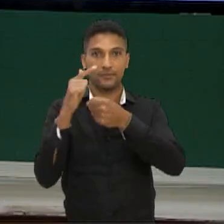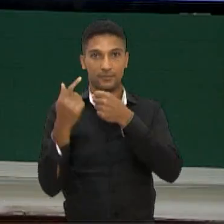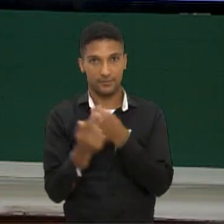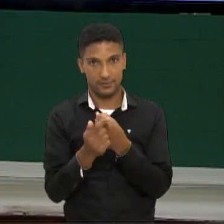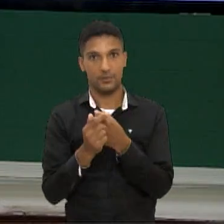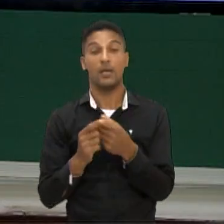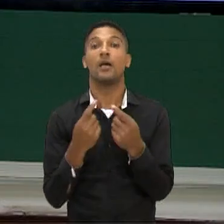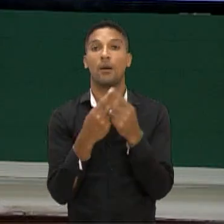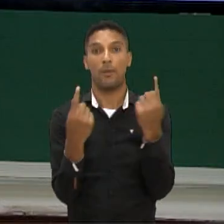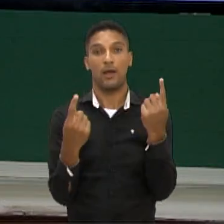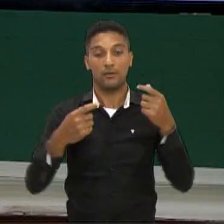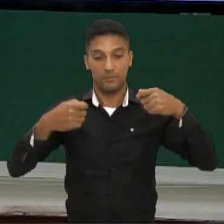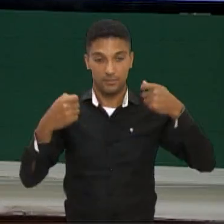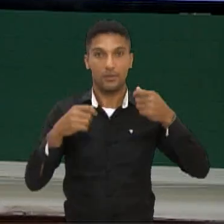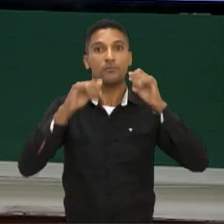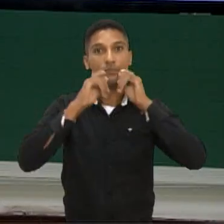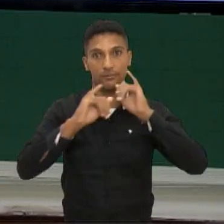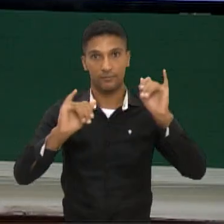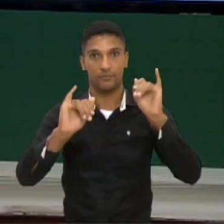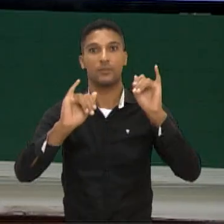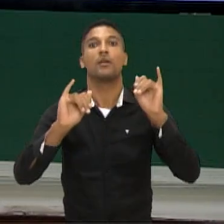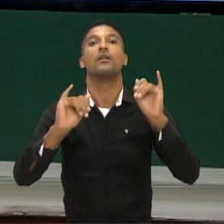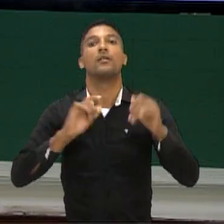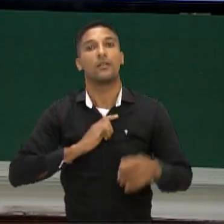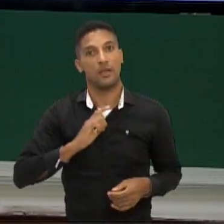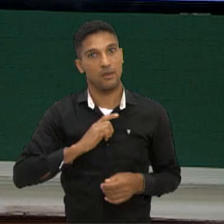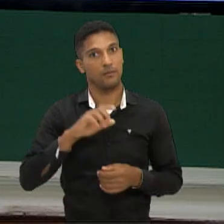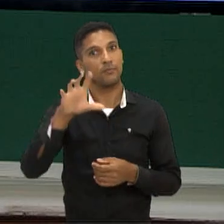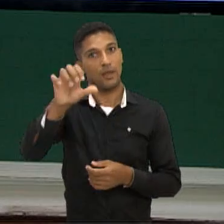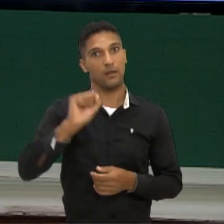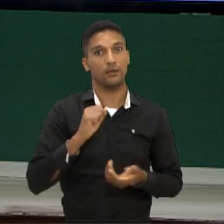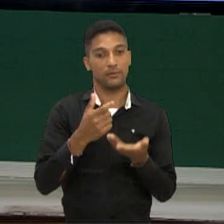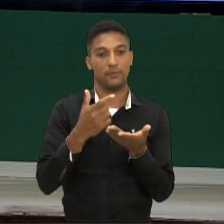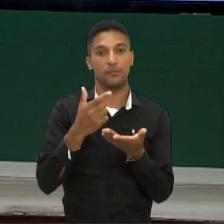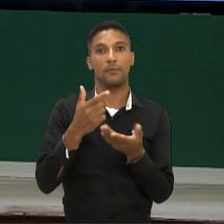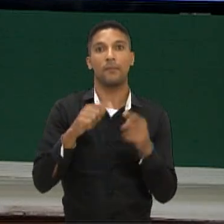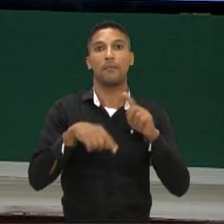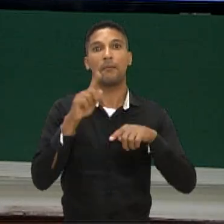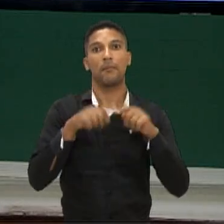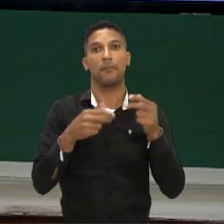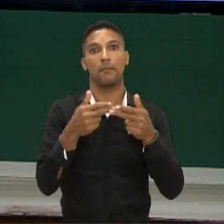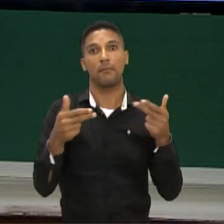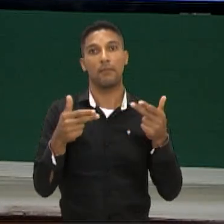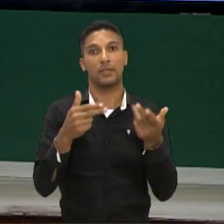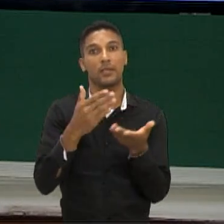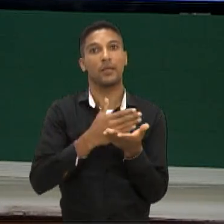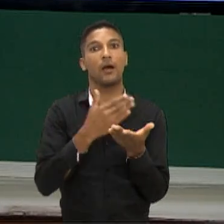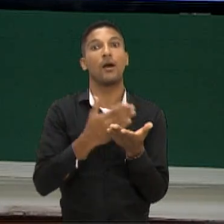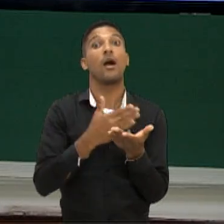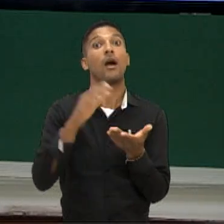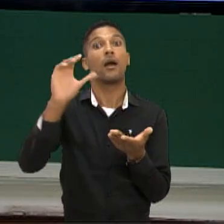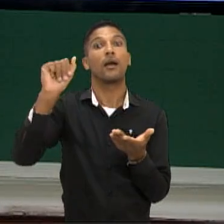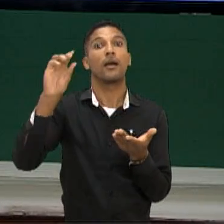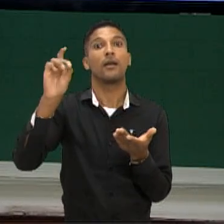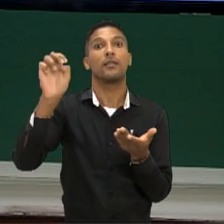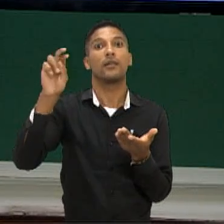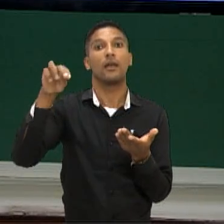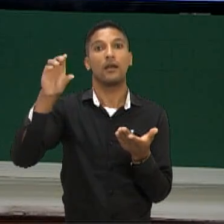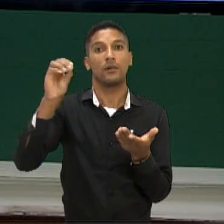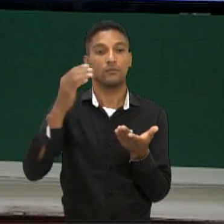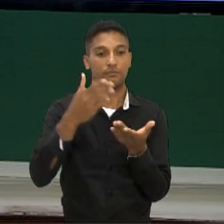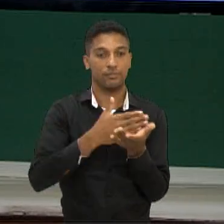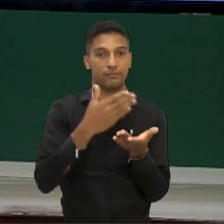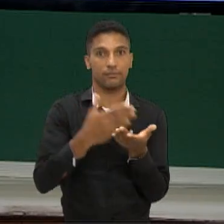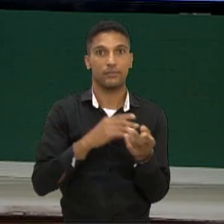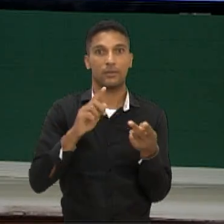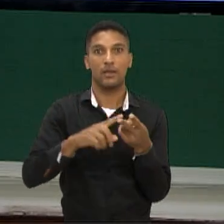aulas é preciso que vocês tenham o material de vocês organizados. Vocês têm que ter o caderno, lápis, borracha